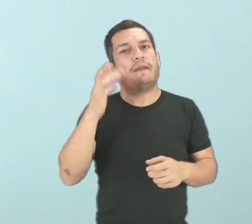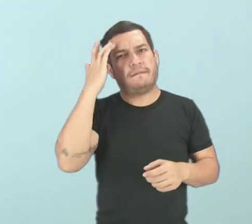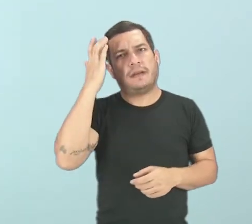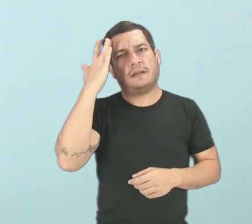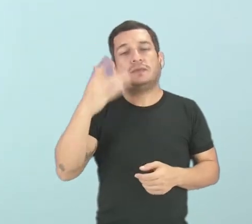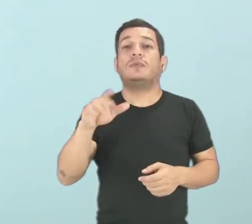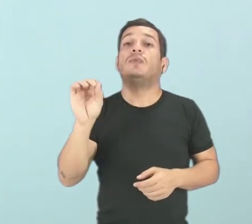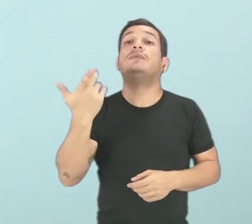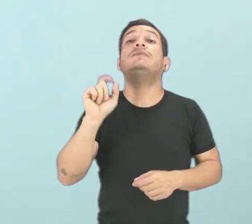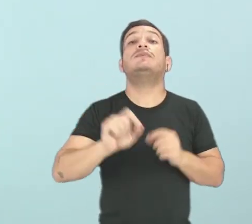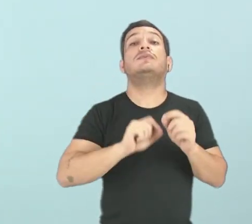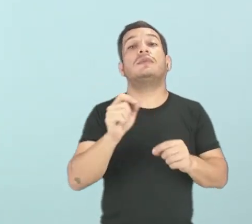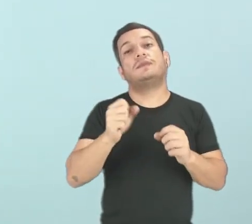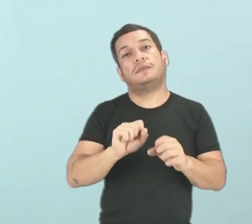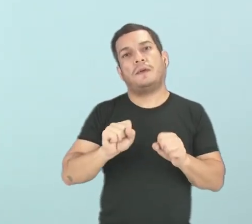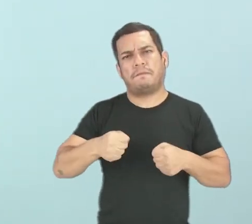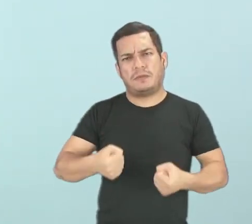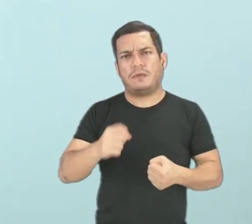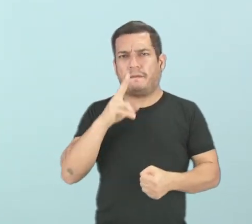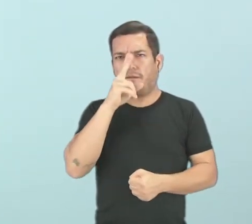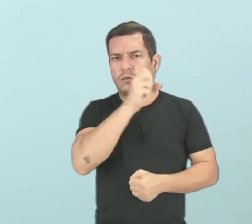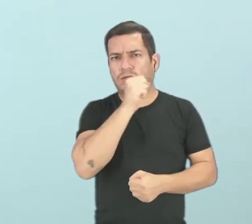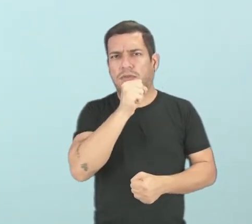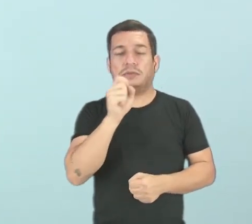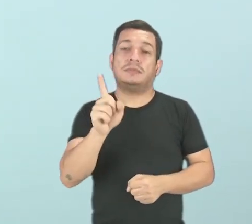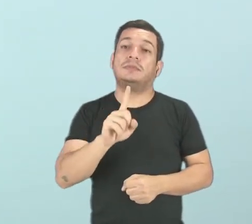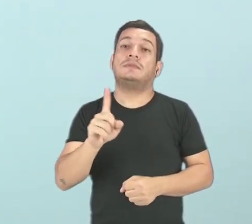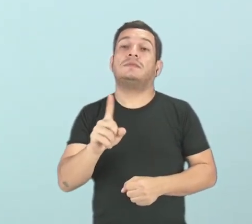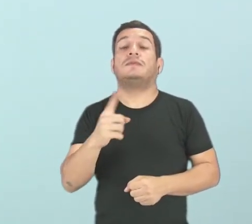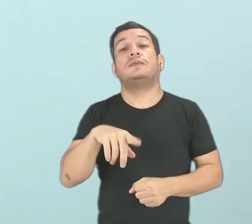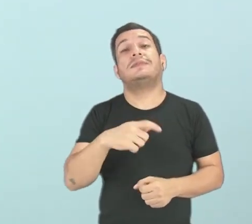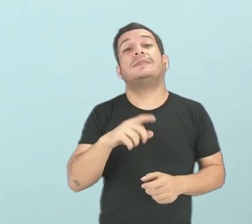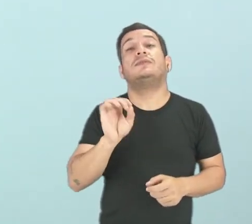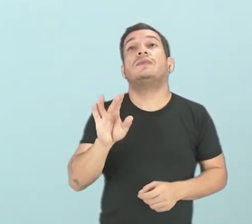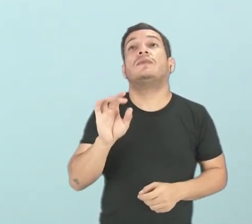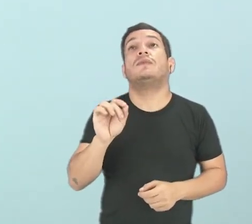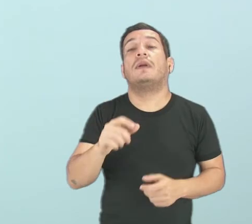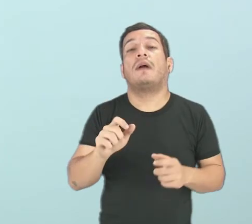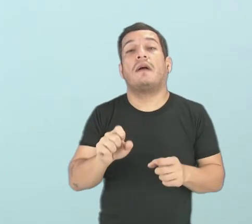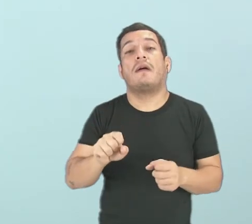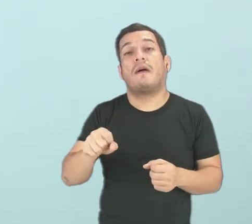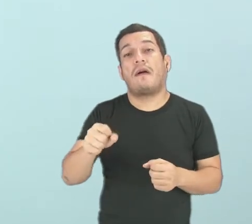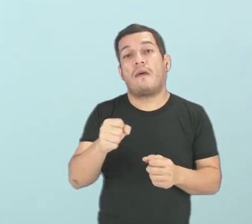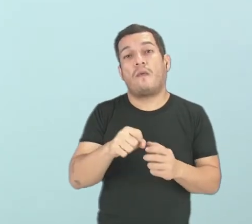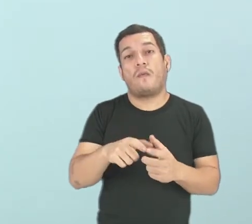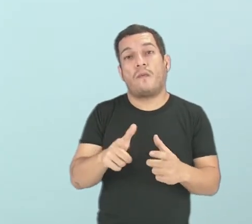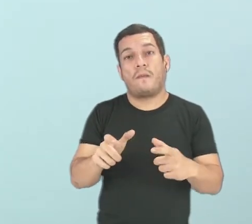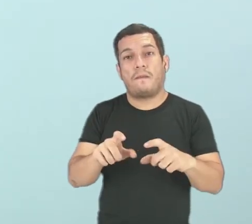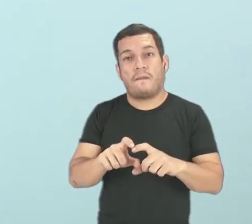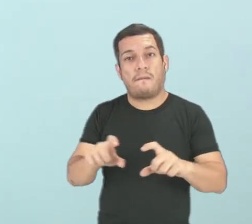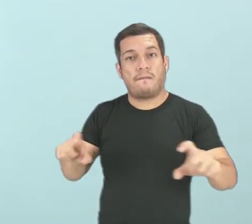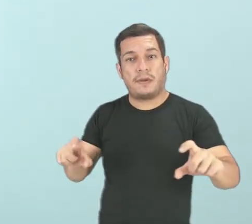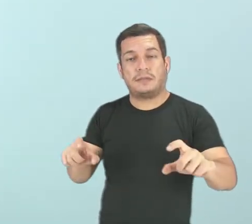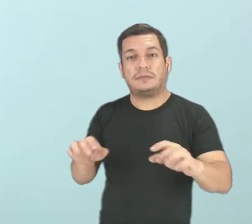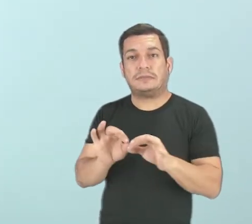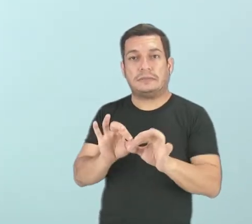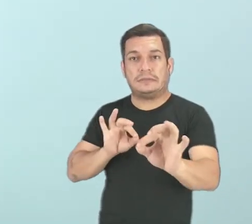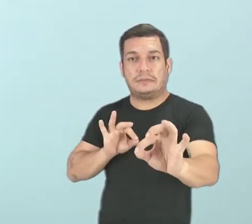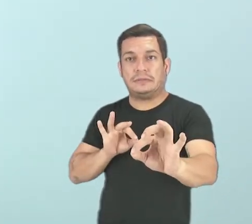ou causar algum prejuízo na situação na qual ele está sendo empregado. Então, o torquímetro, ele